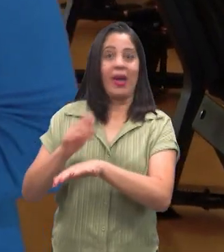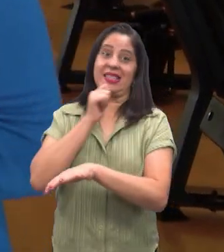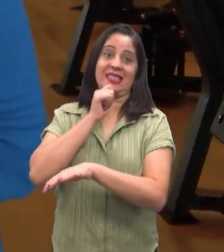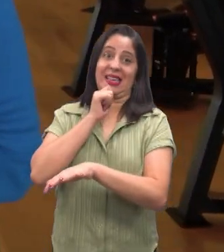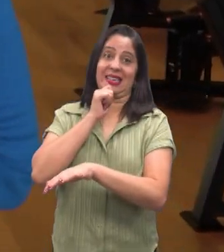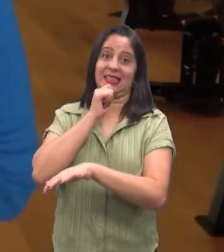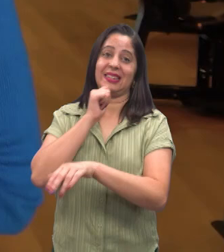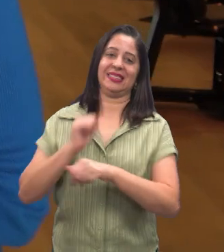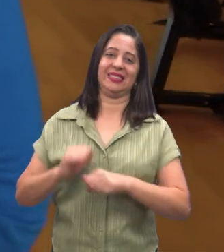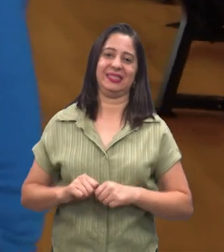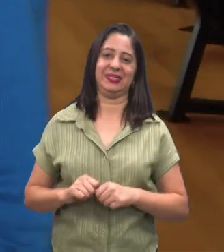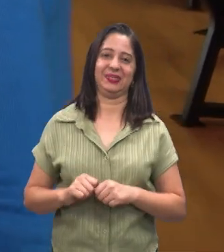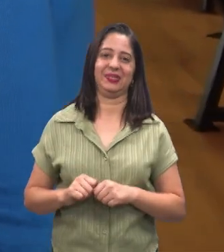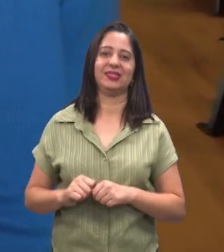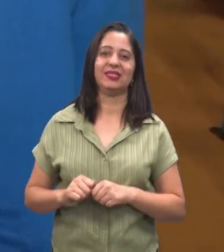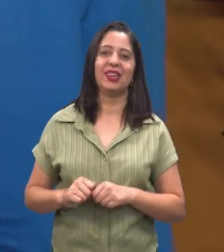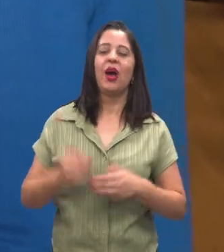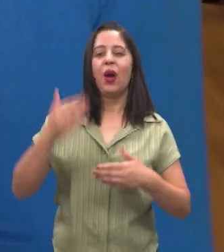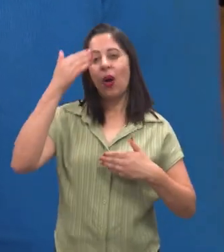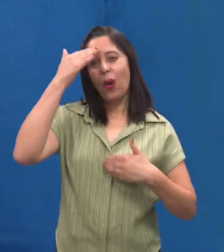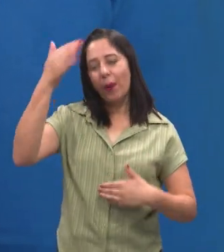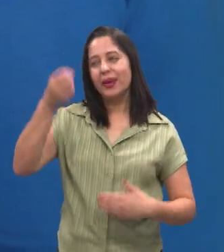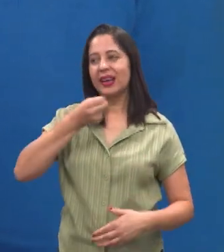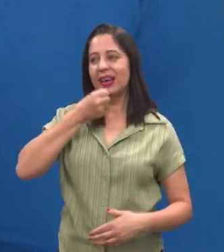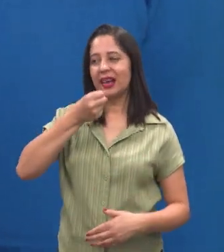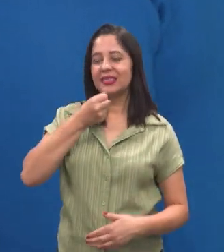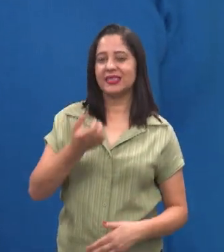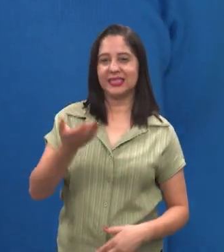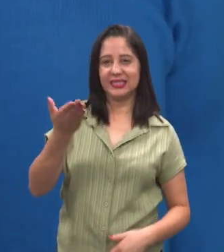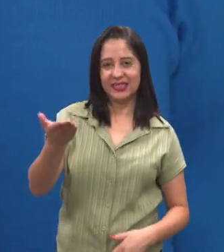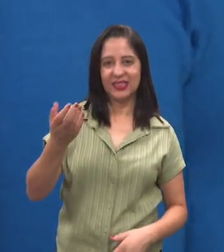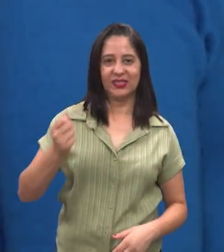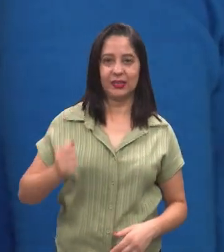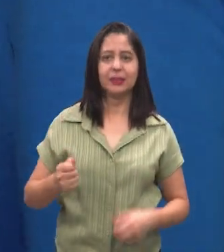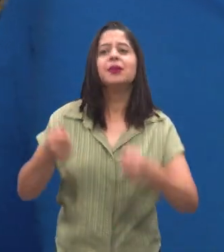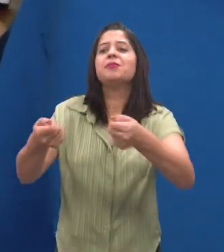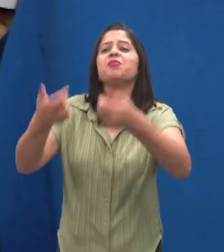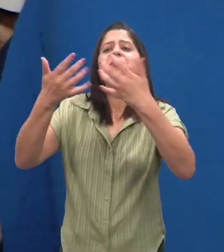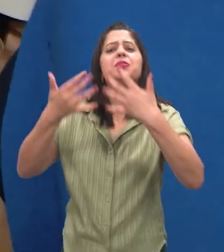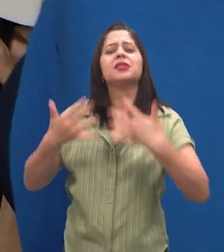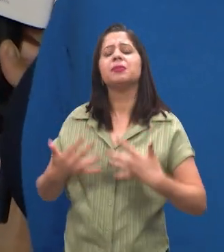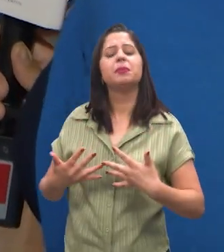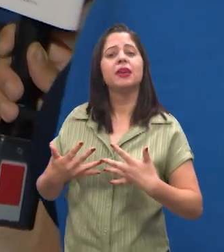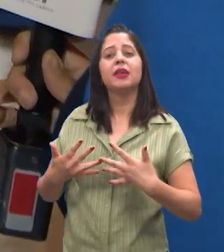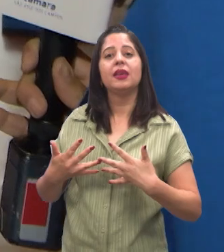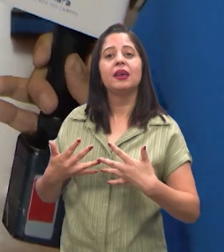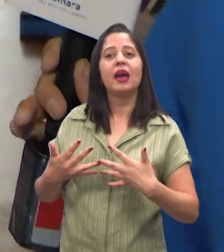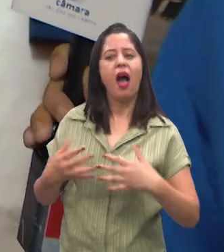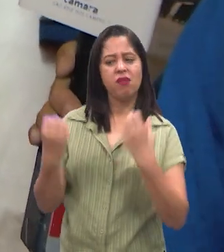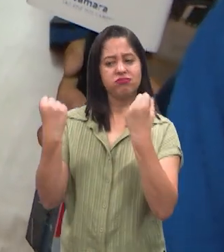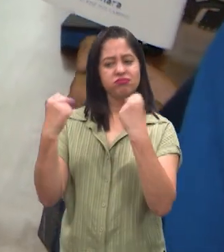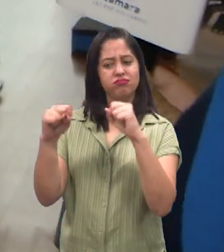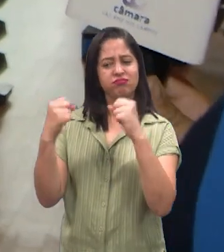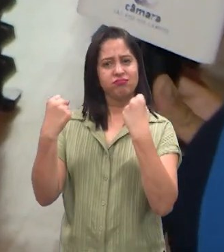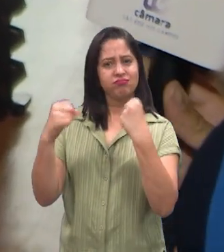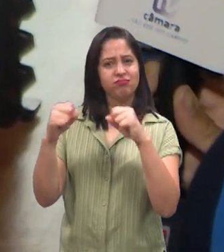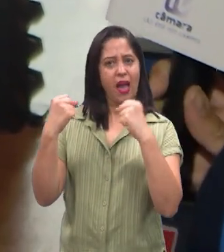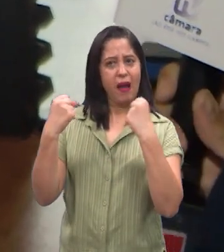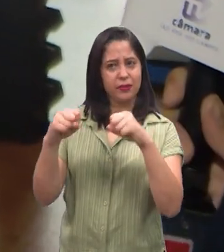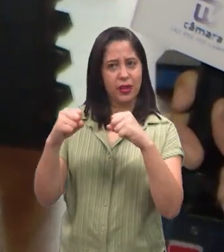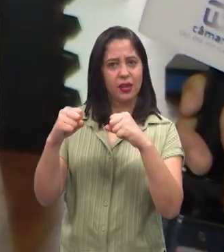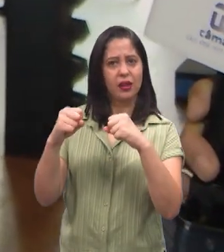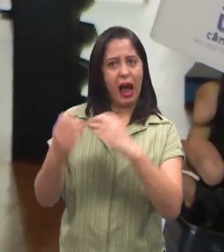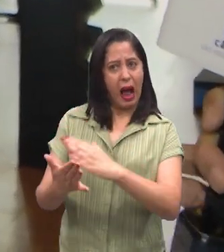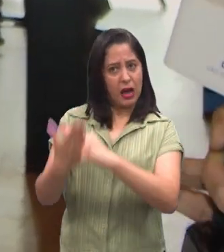dicas. Marcela, muito obrigada por participar do nosso programa De Bem com Você. Então, me conta, né, como é que a prática regular